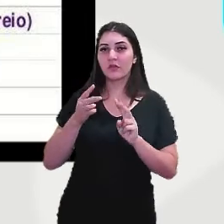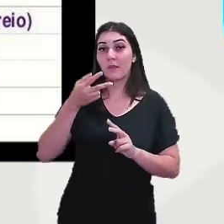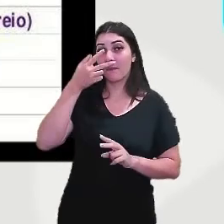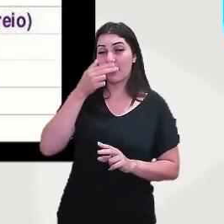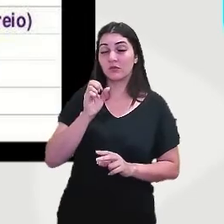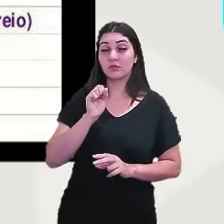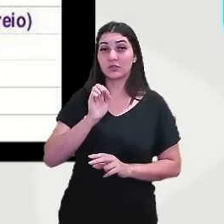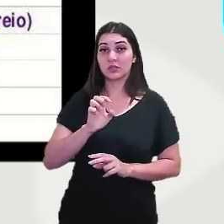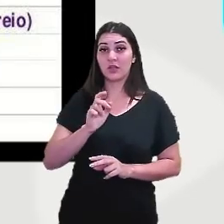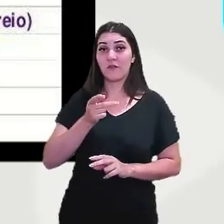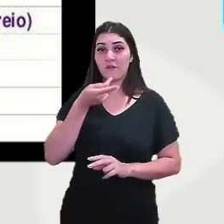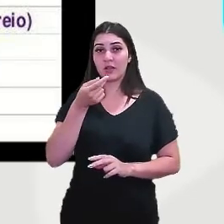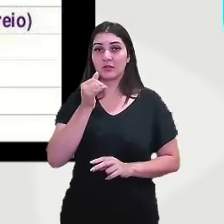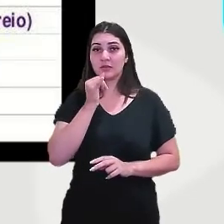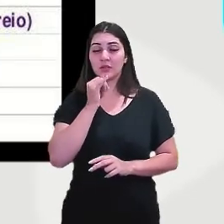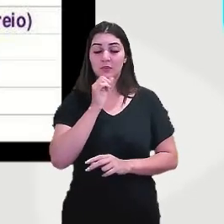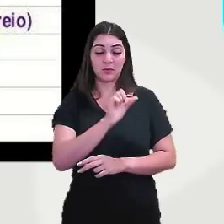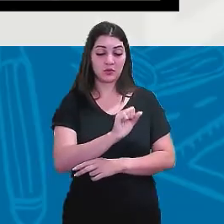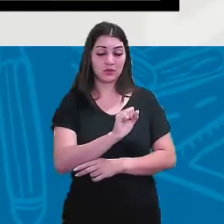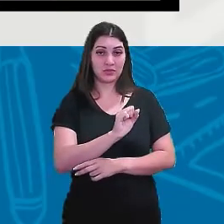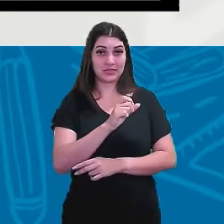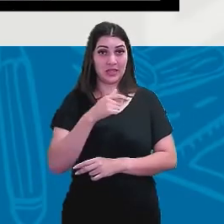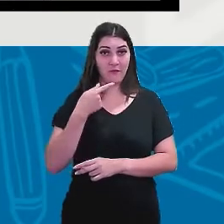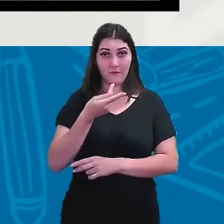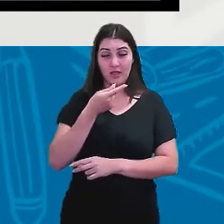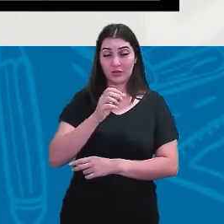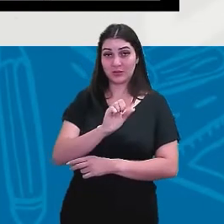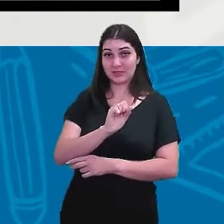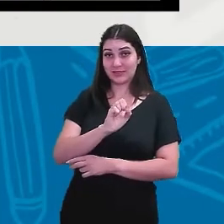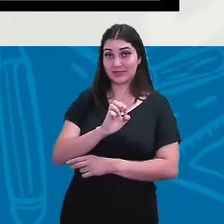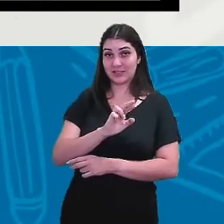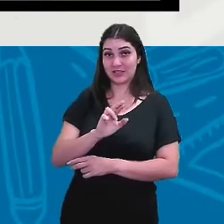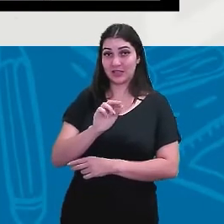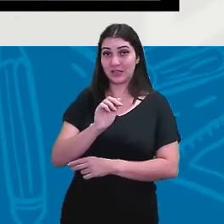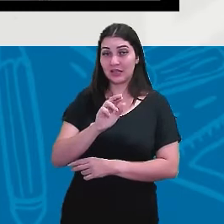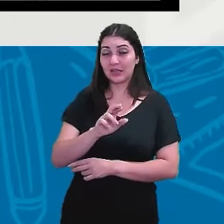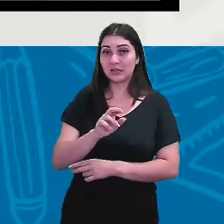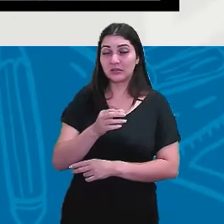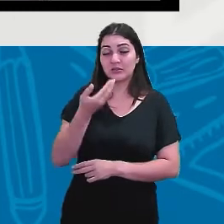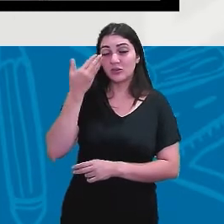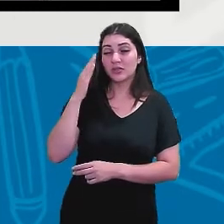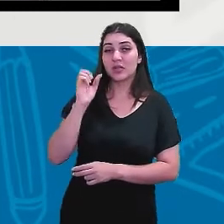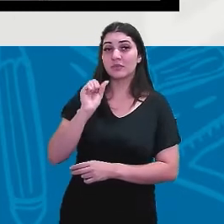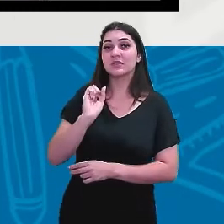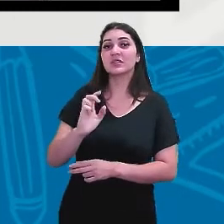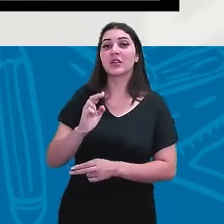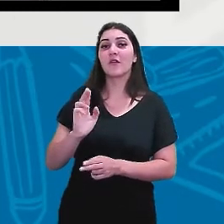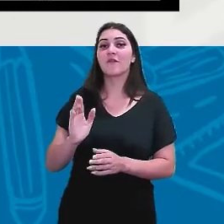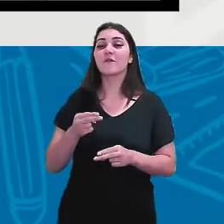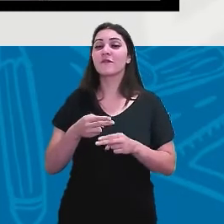eu digo cerrar, você não vai saber se eu estou me referindo a fechar ou cortar. Então, eu